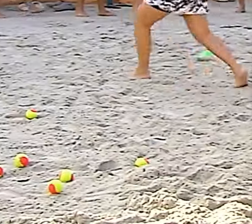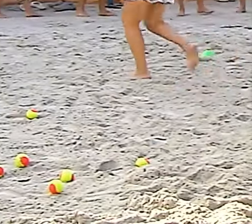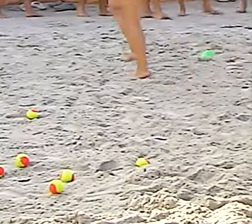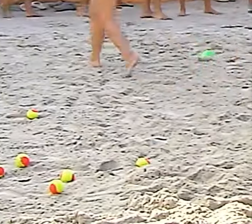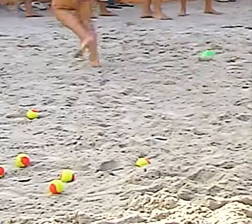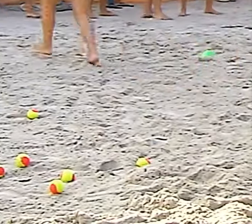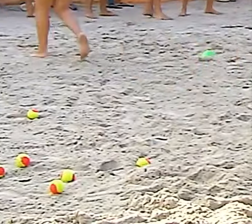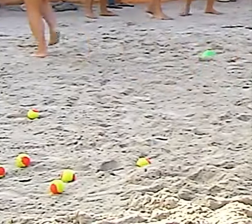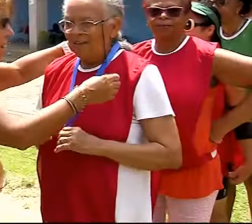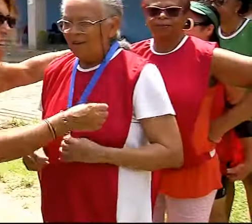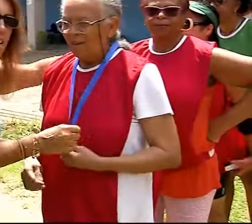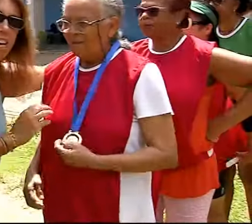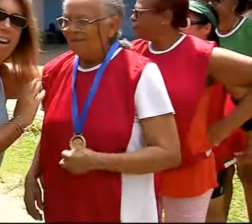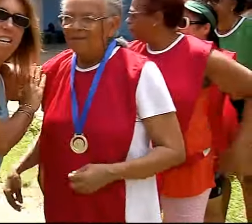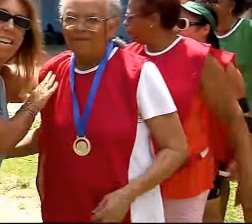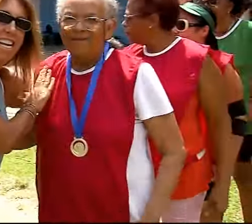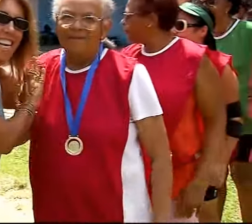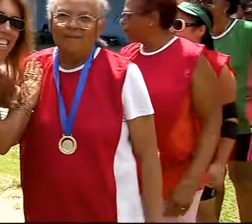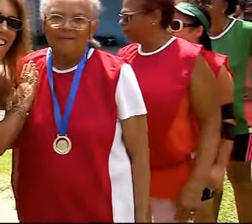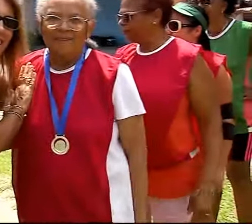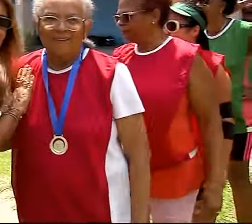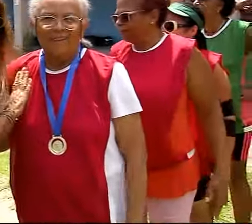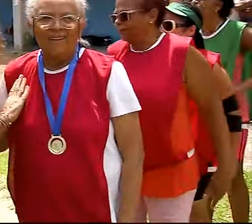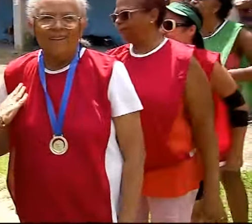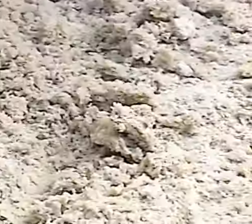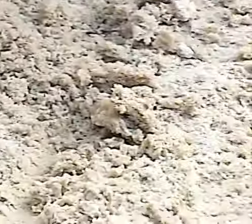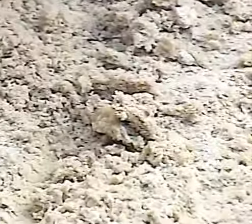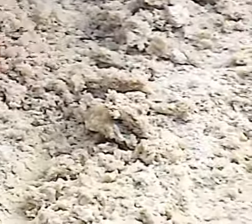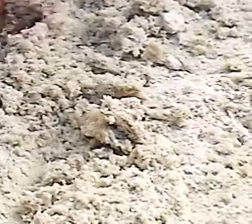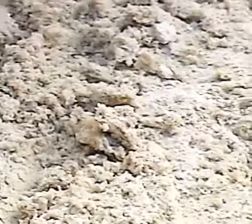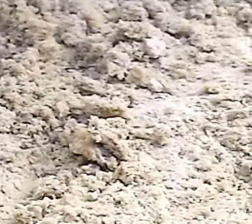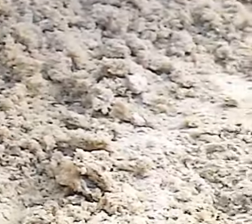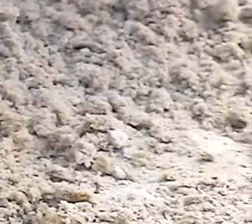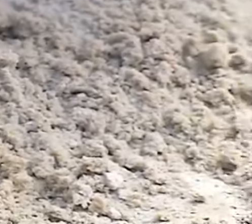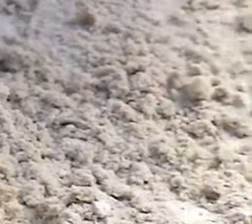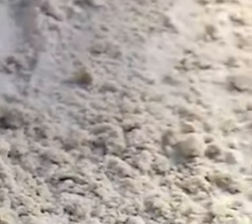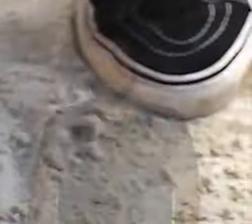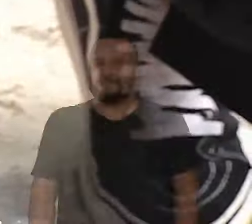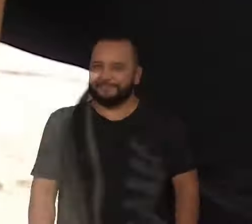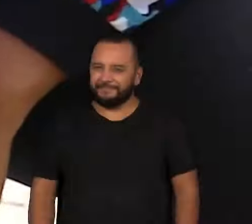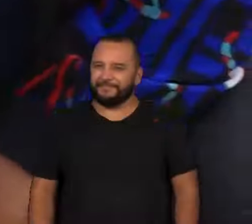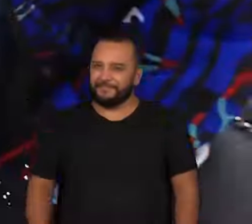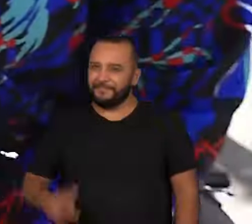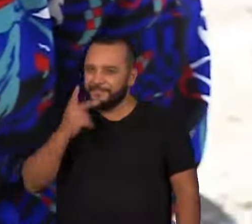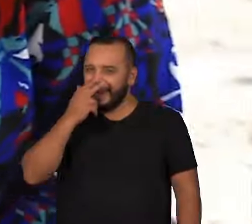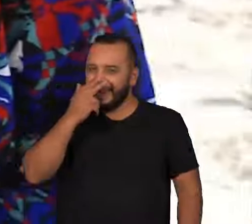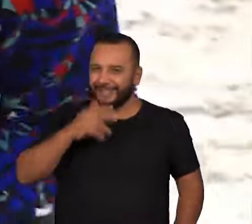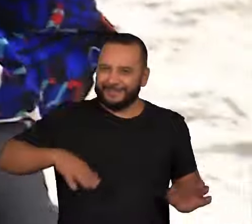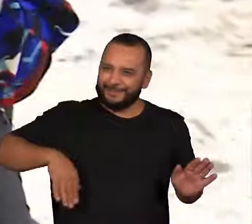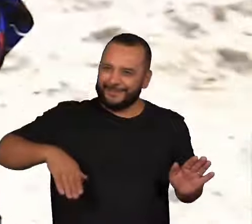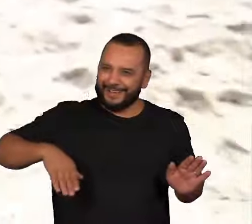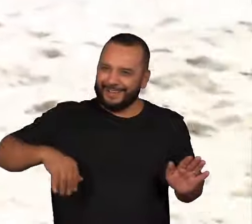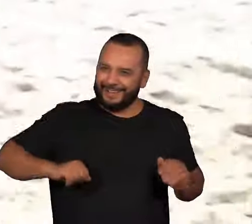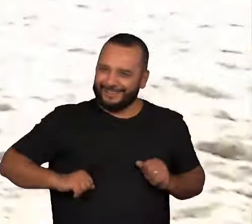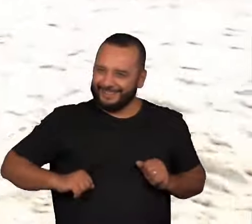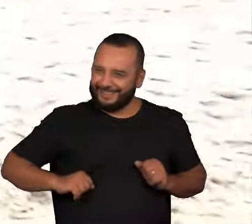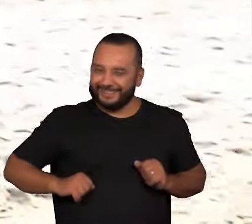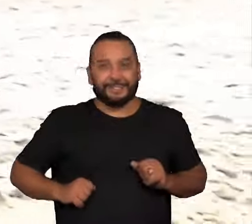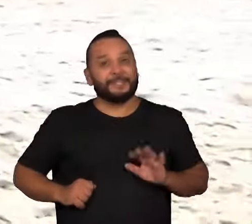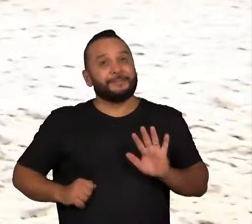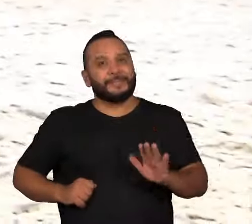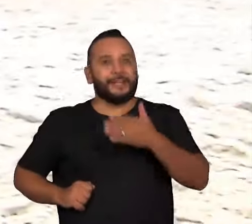Parece parece praia, mas é